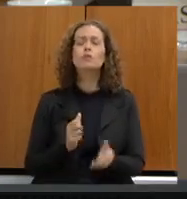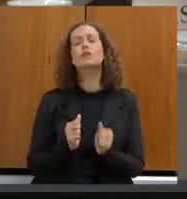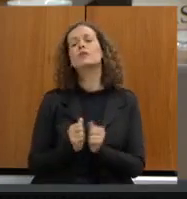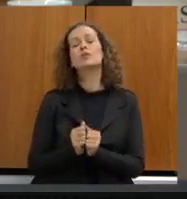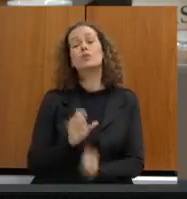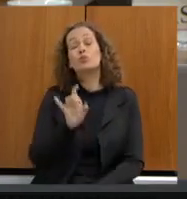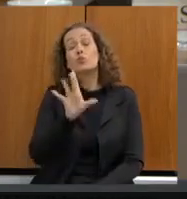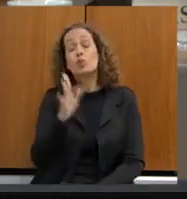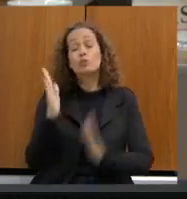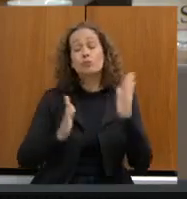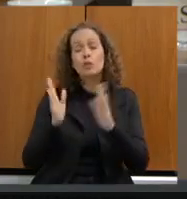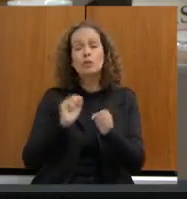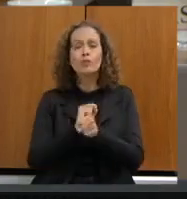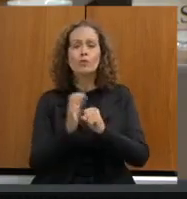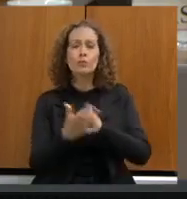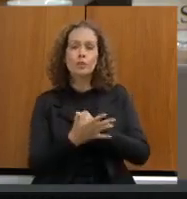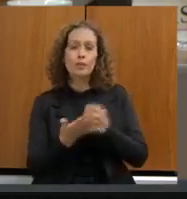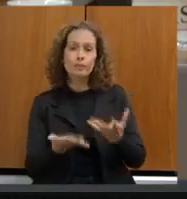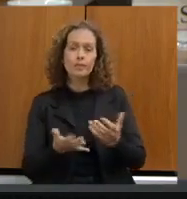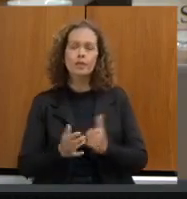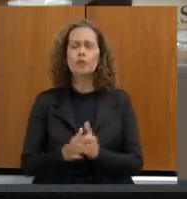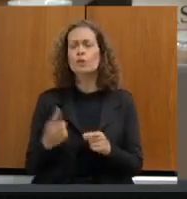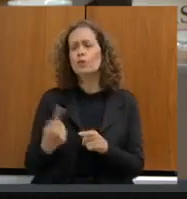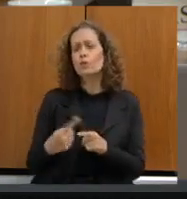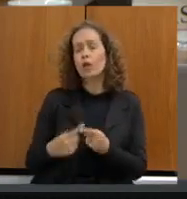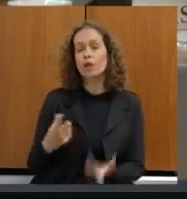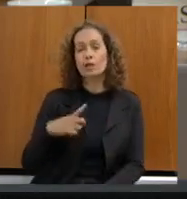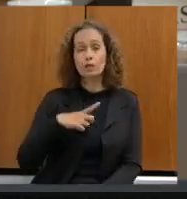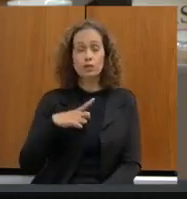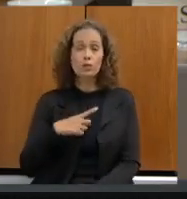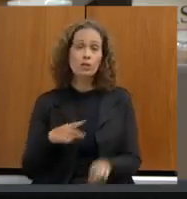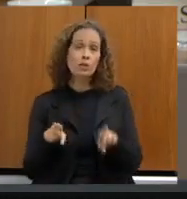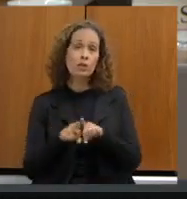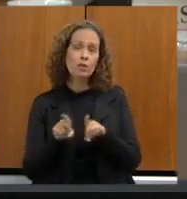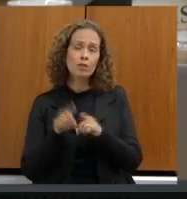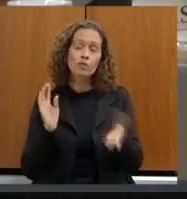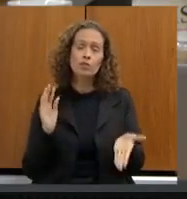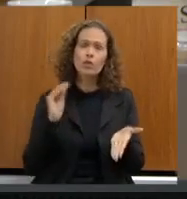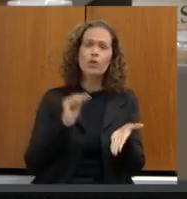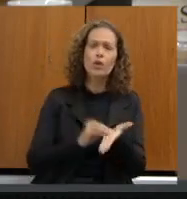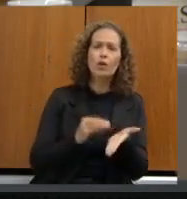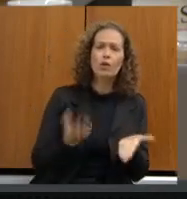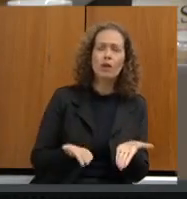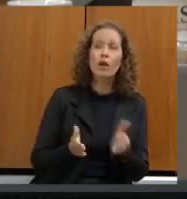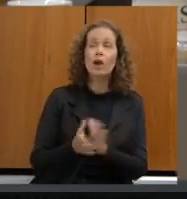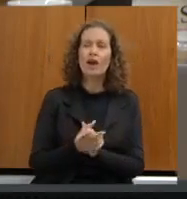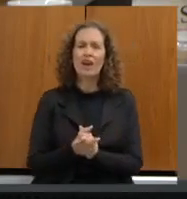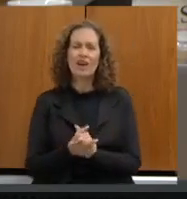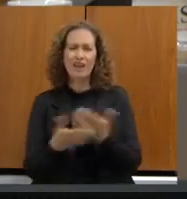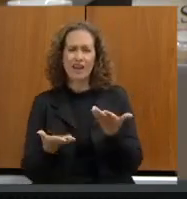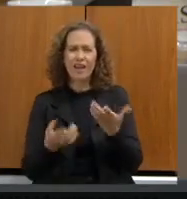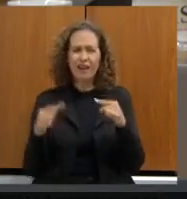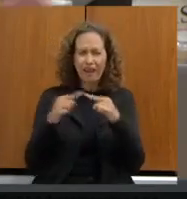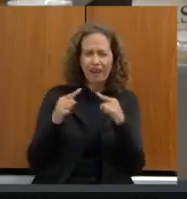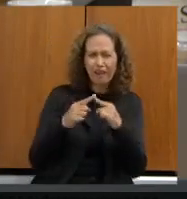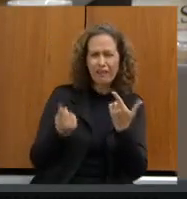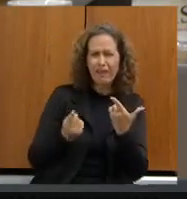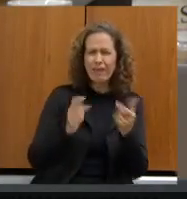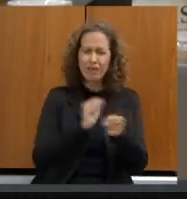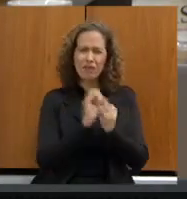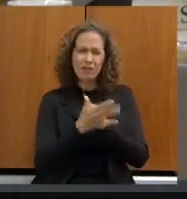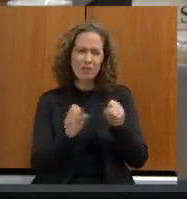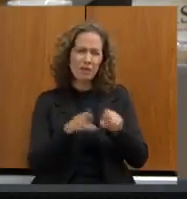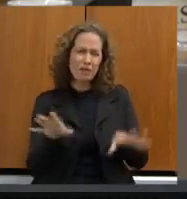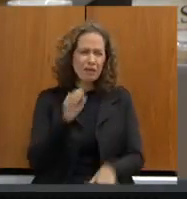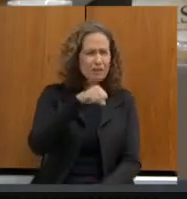sódio de poderia porque tinha um like Um item No resto que ele tinha que colocar a relação Copa da minha sim ou não aí a gente só um